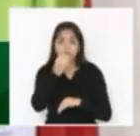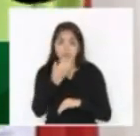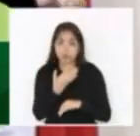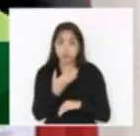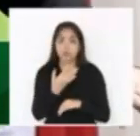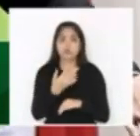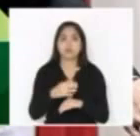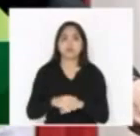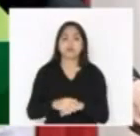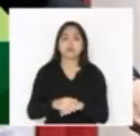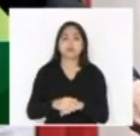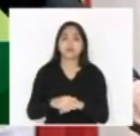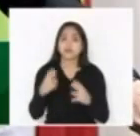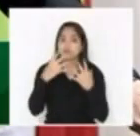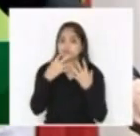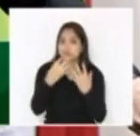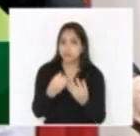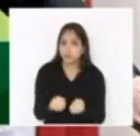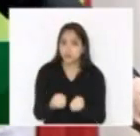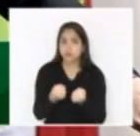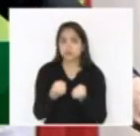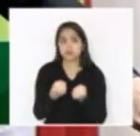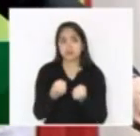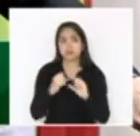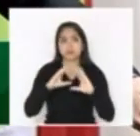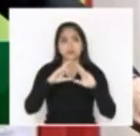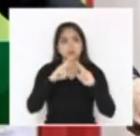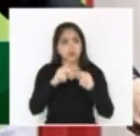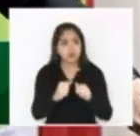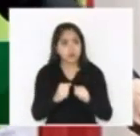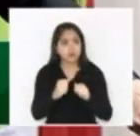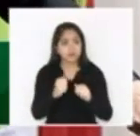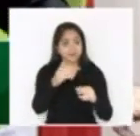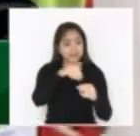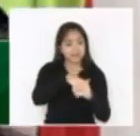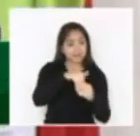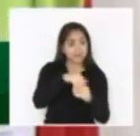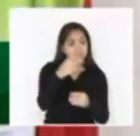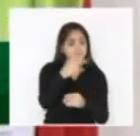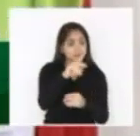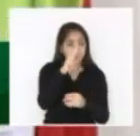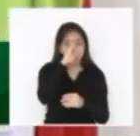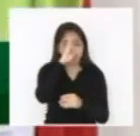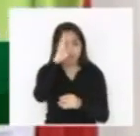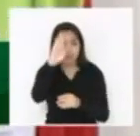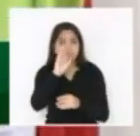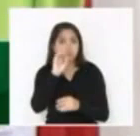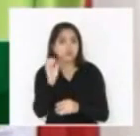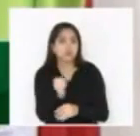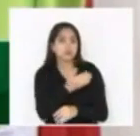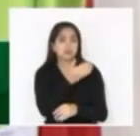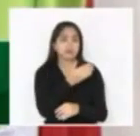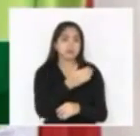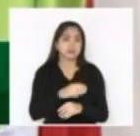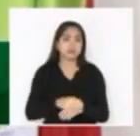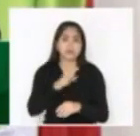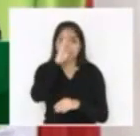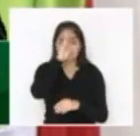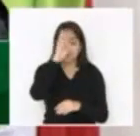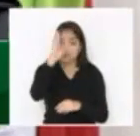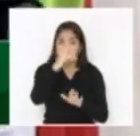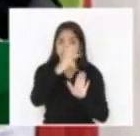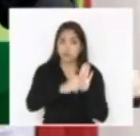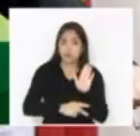a adesão da sociedade na sua eleição, porque foi a principal inovação. Foi o principal